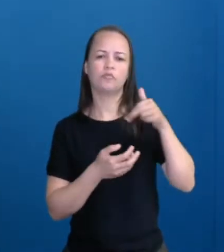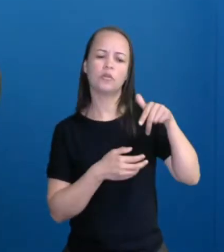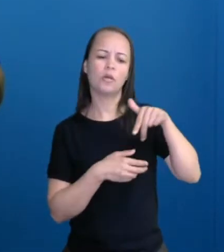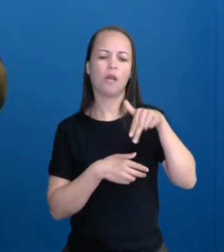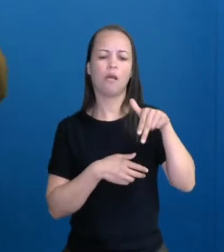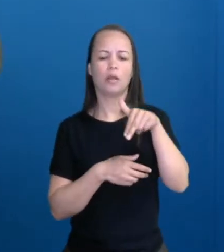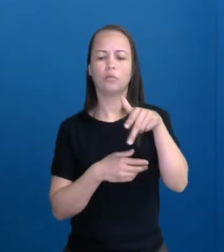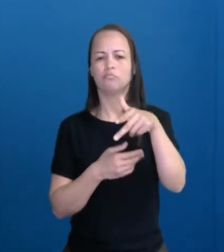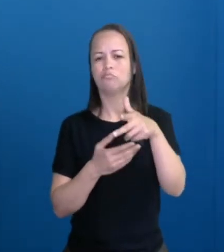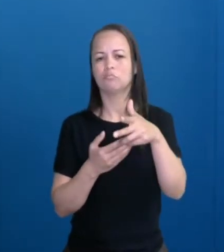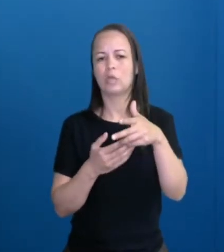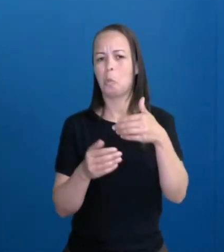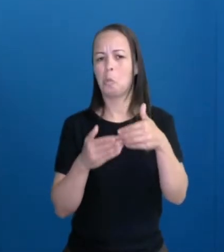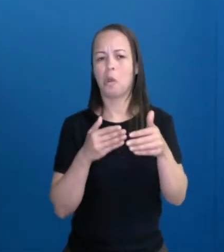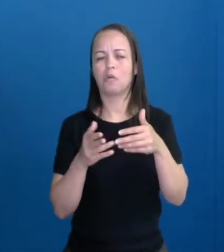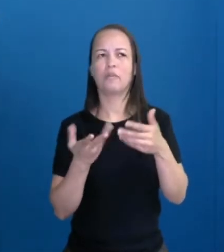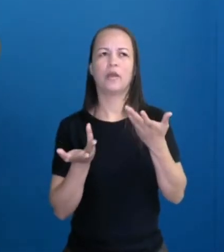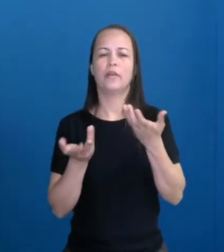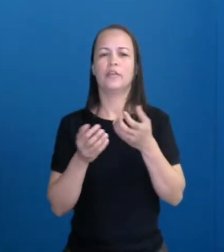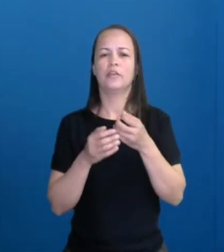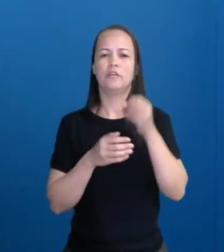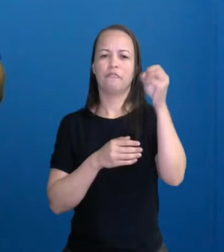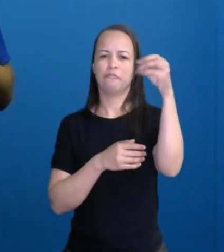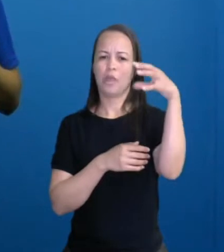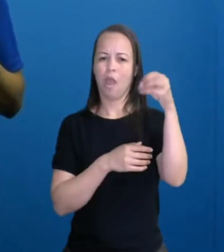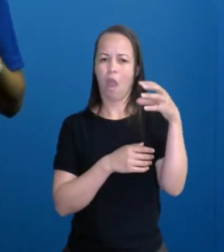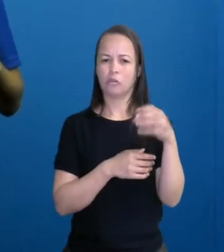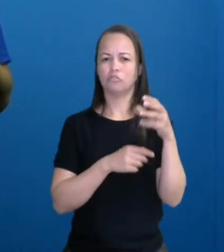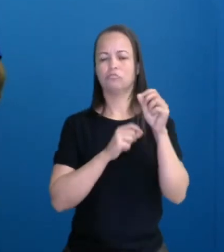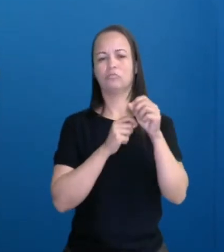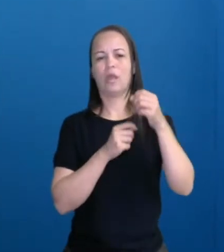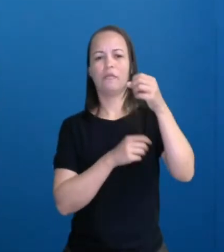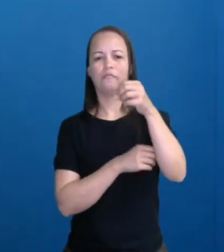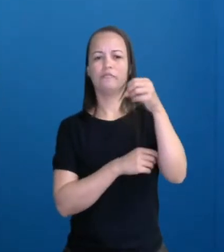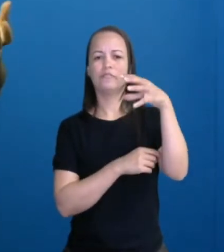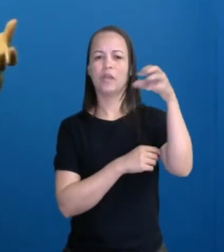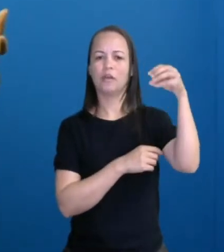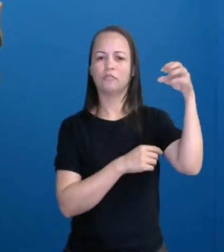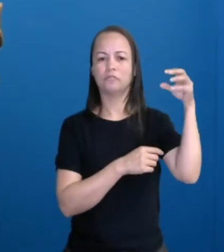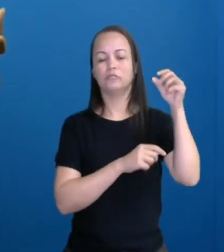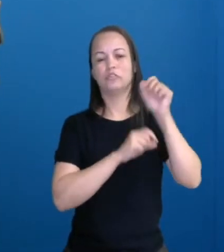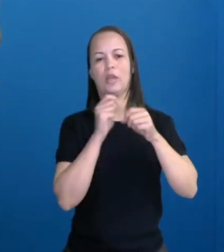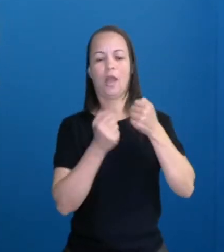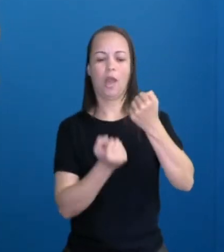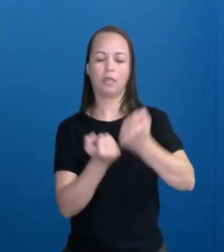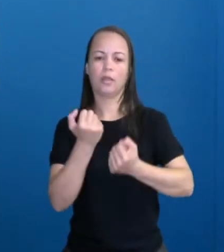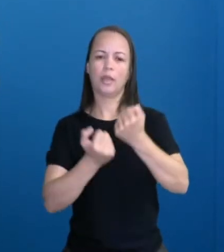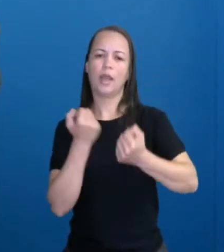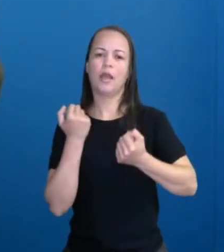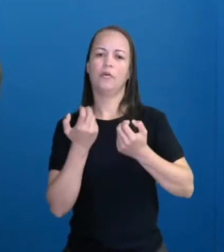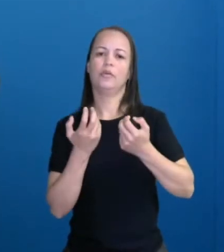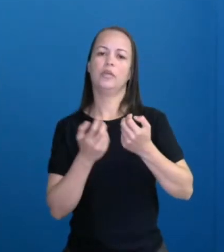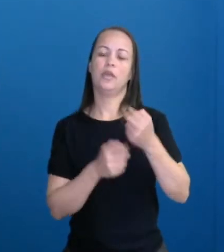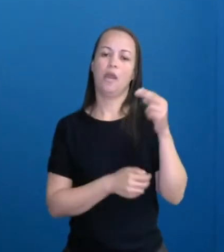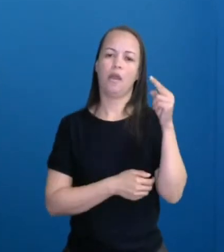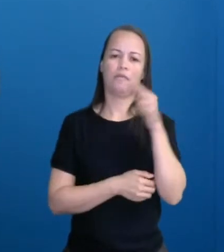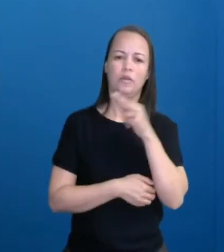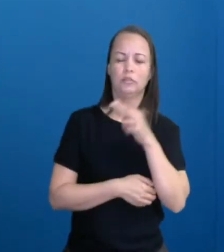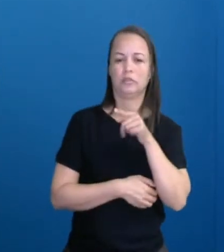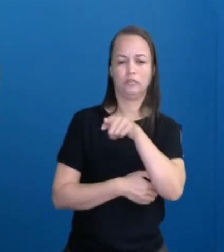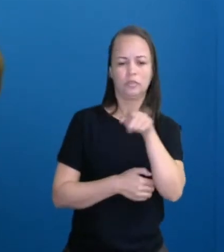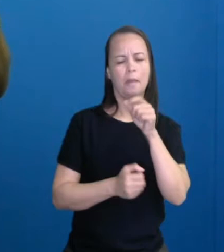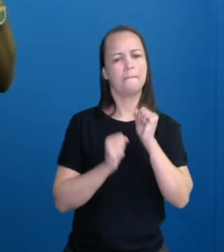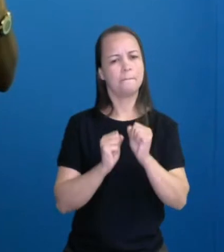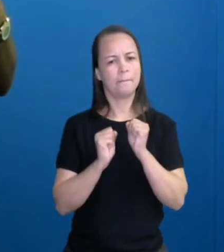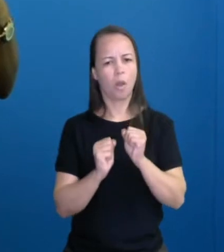qualquer, né? Vai viajar de carro e a velocidade é algo que você pode controlar, não é?